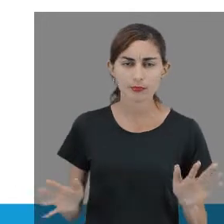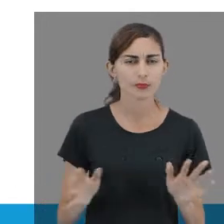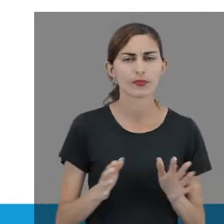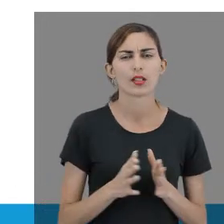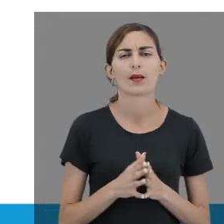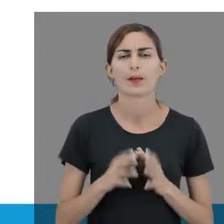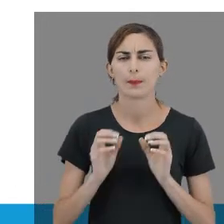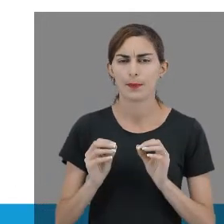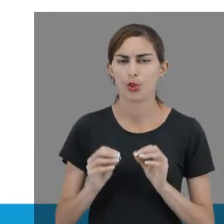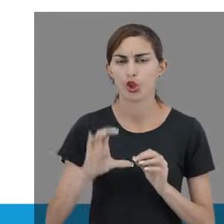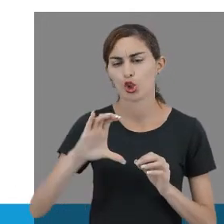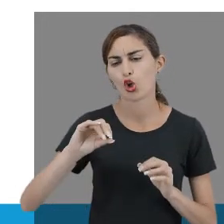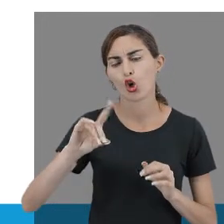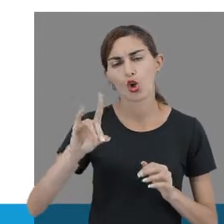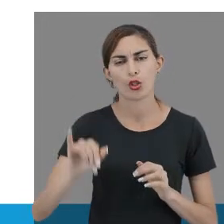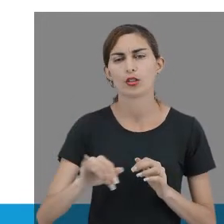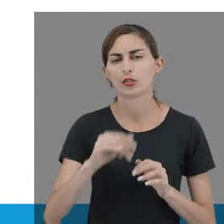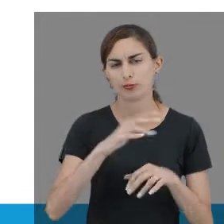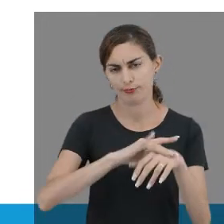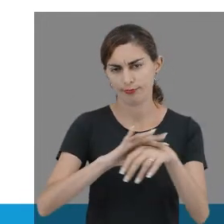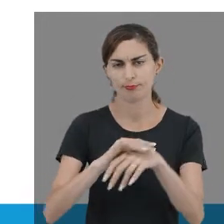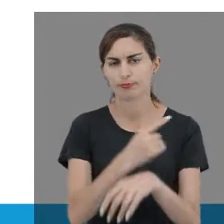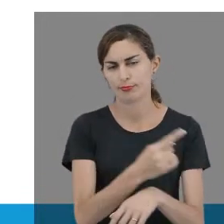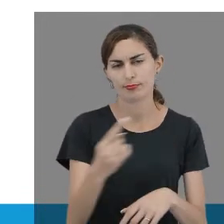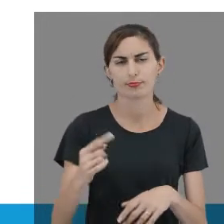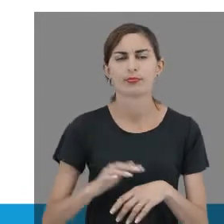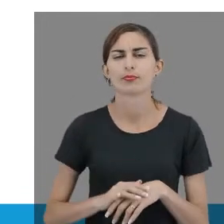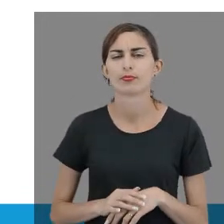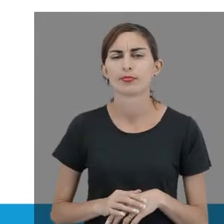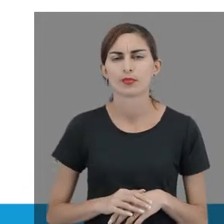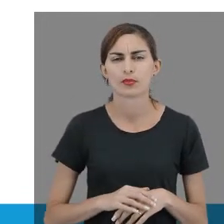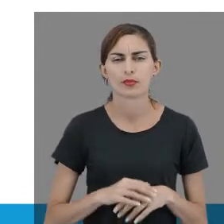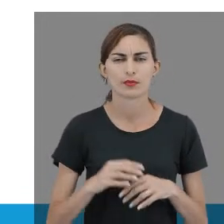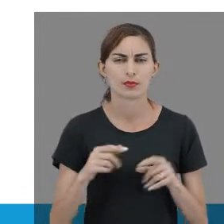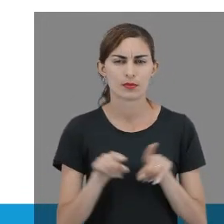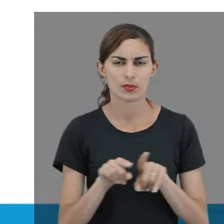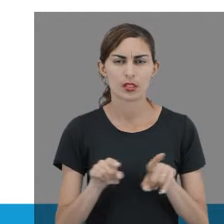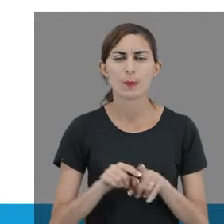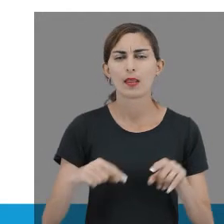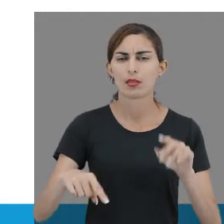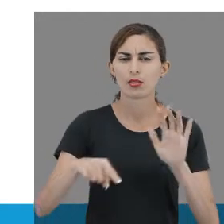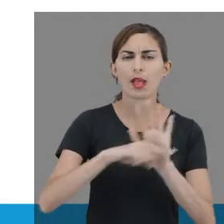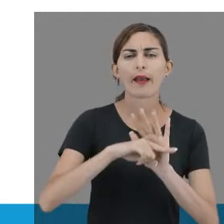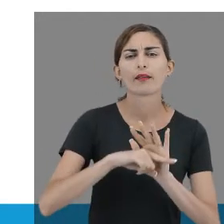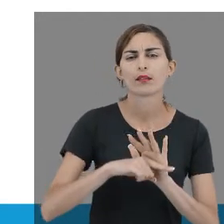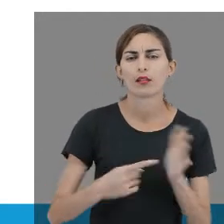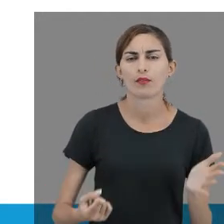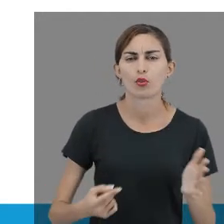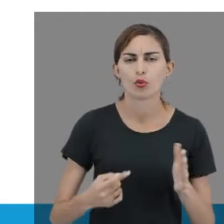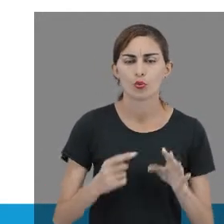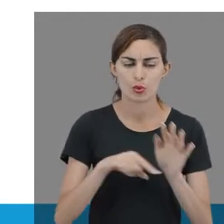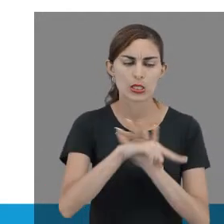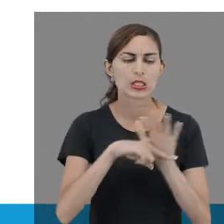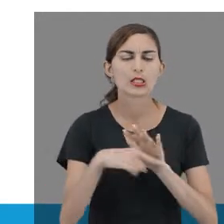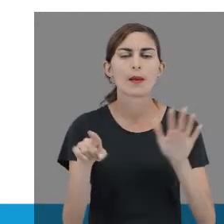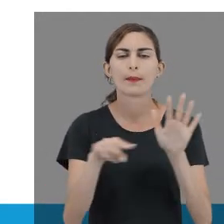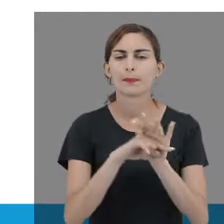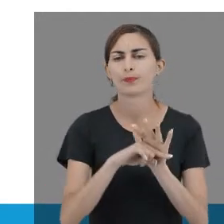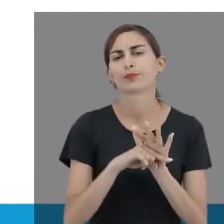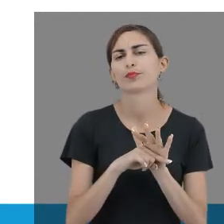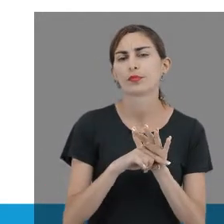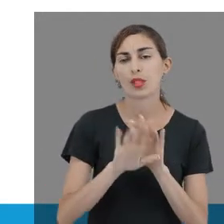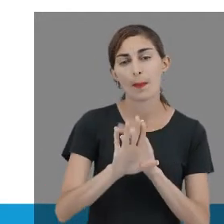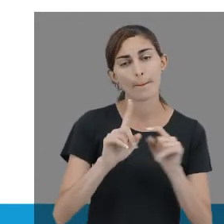código específico, e se for alguma delas, a gente usa o código dessas doenças. Se todo o exame laboratorial deu